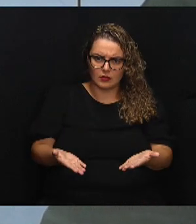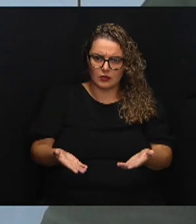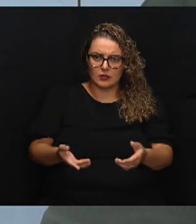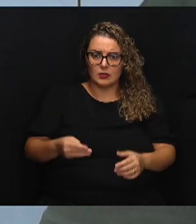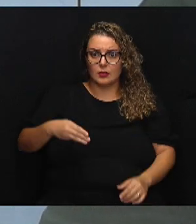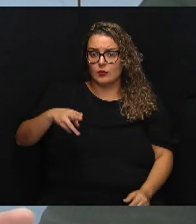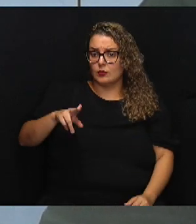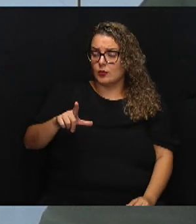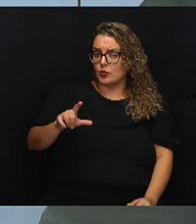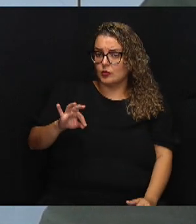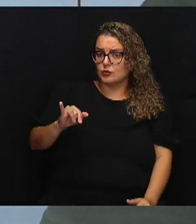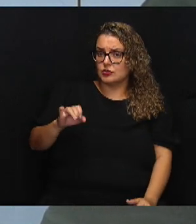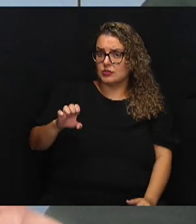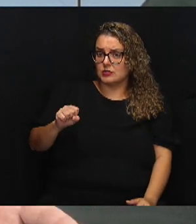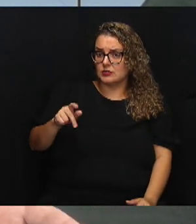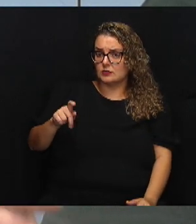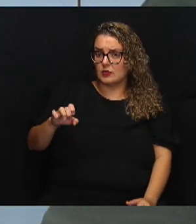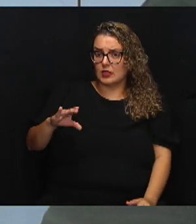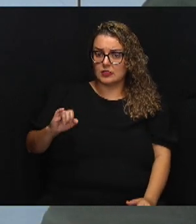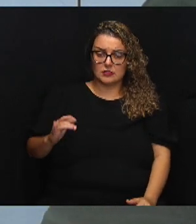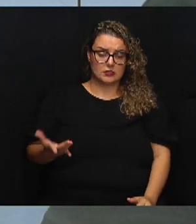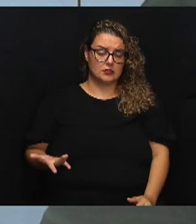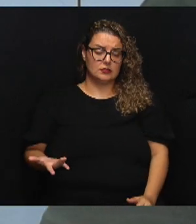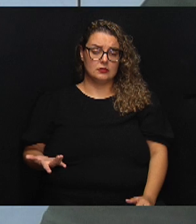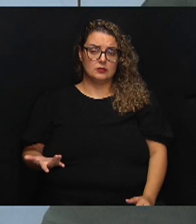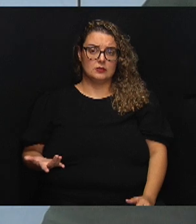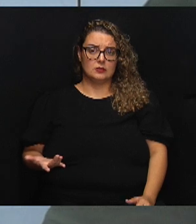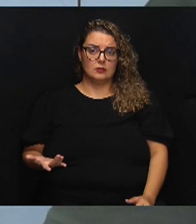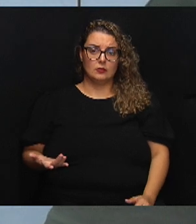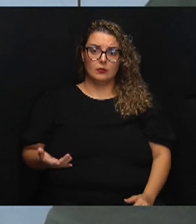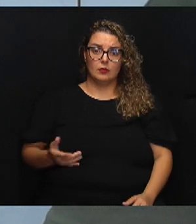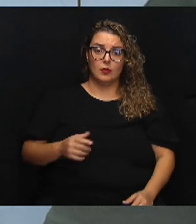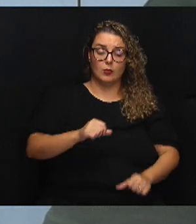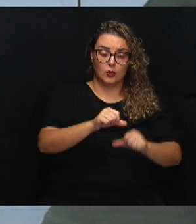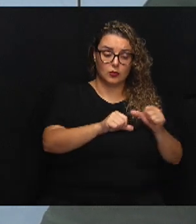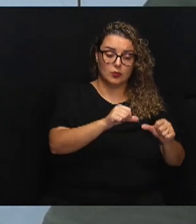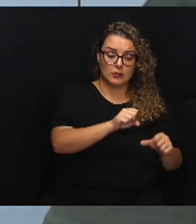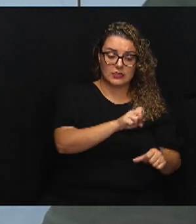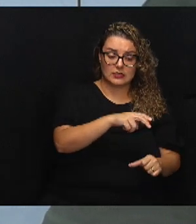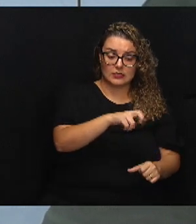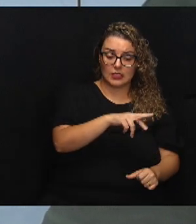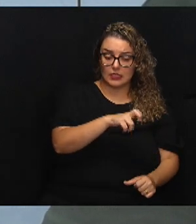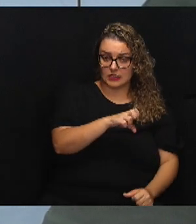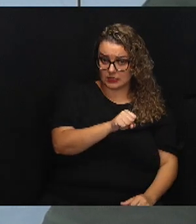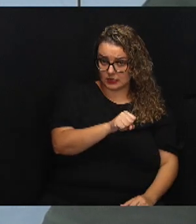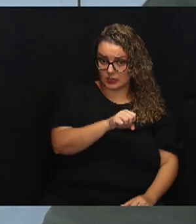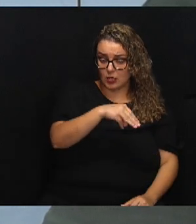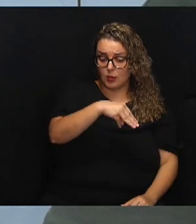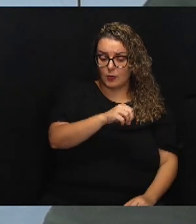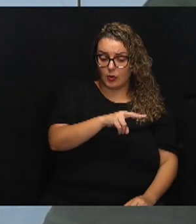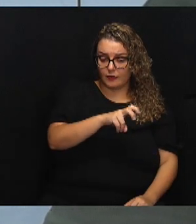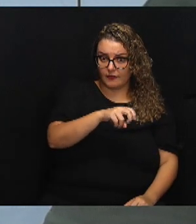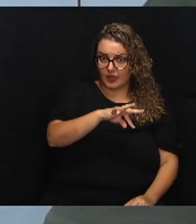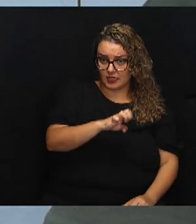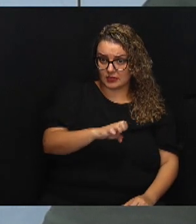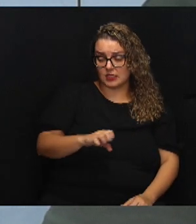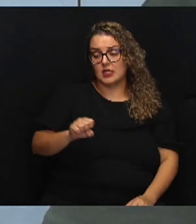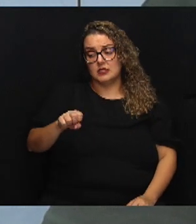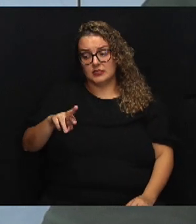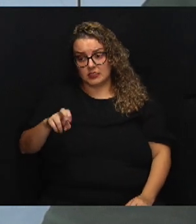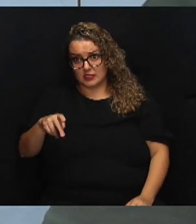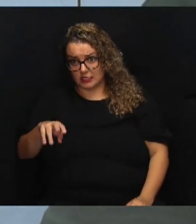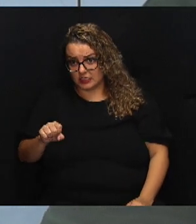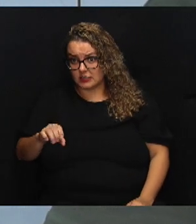multiespécie. Deixou de ser seres moventes, são seres cientes. Já existe jurisprudência relacionada a isso